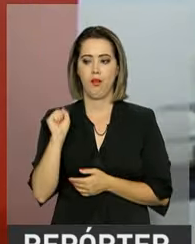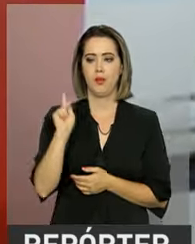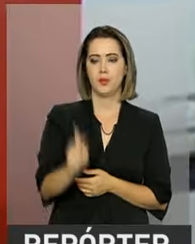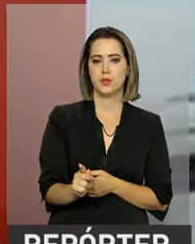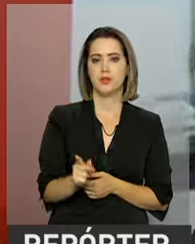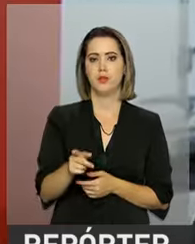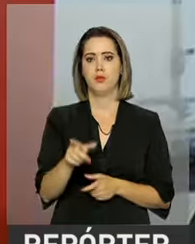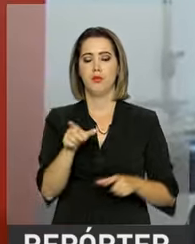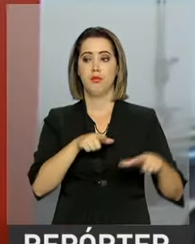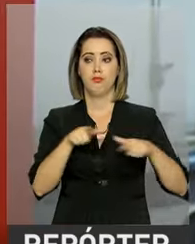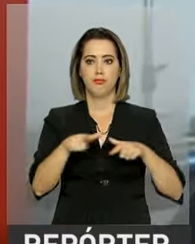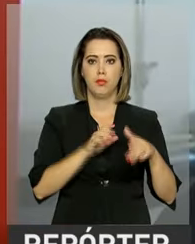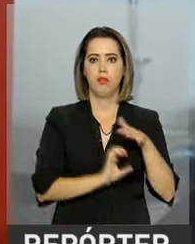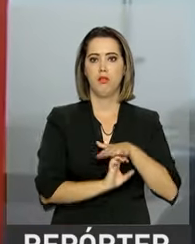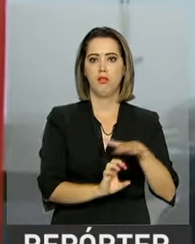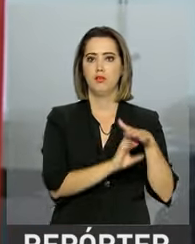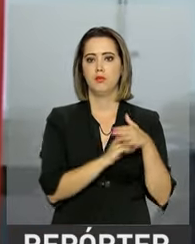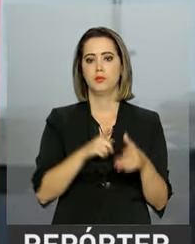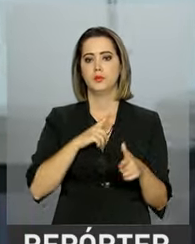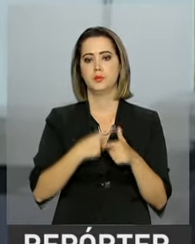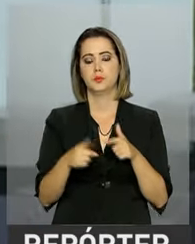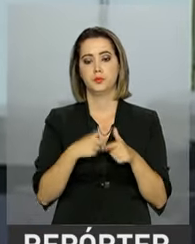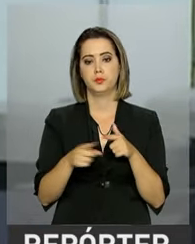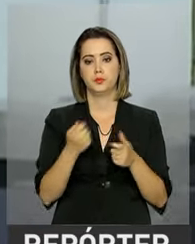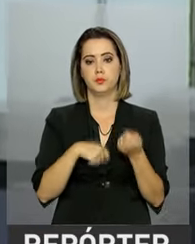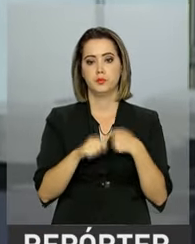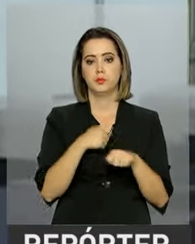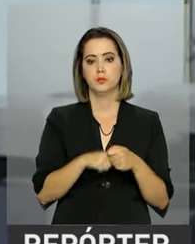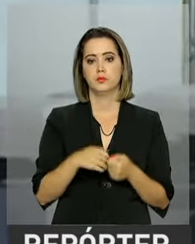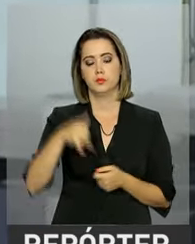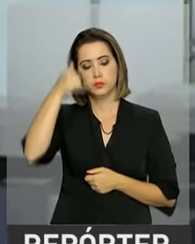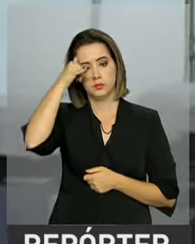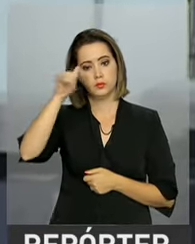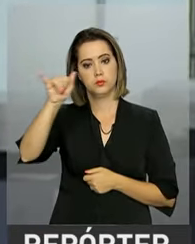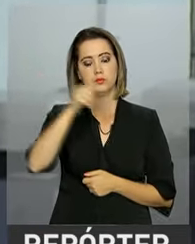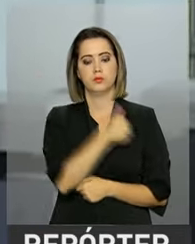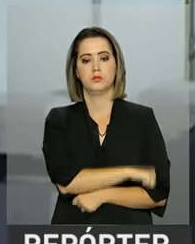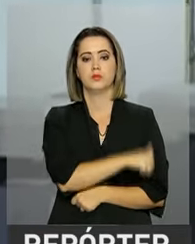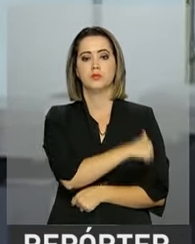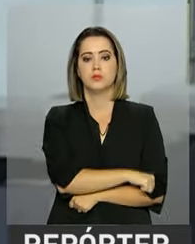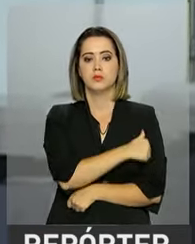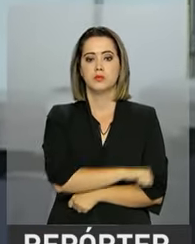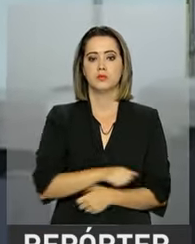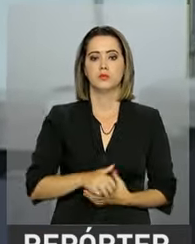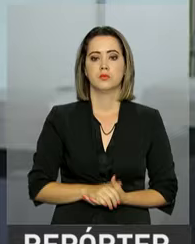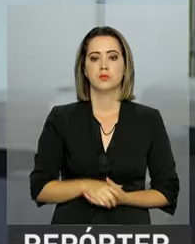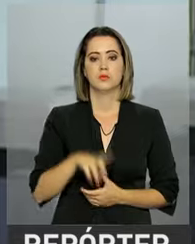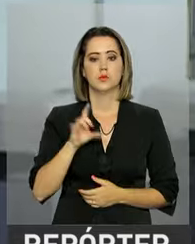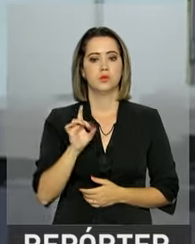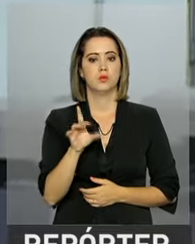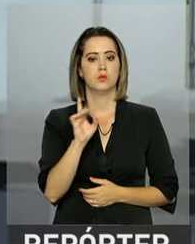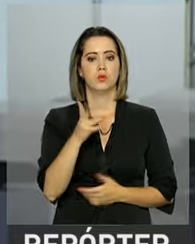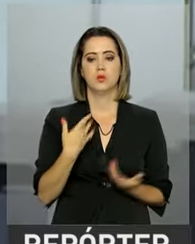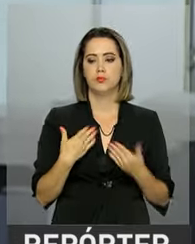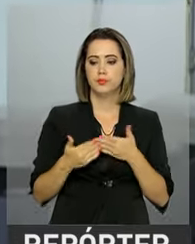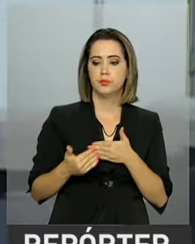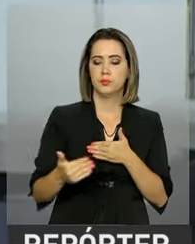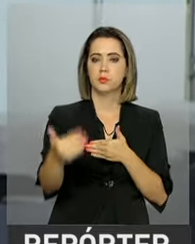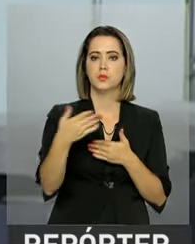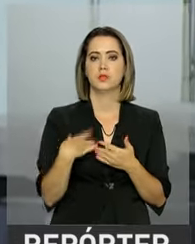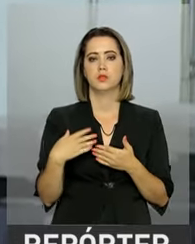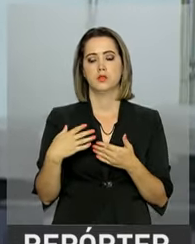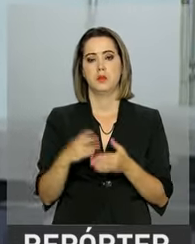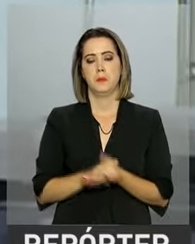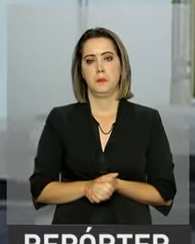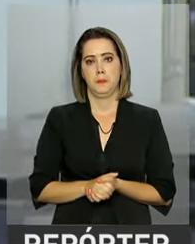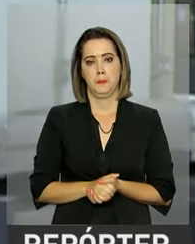fornecedores e vive uma grave crise como evitar que essa grave crise do rio se seja apenas um prólogo pra crise do